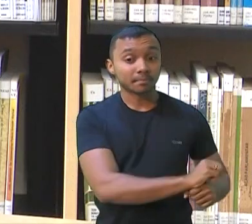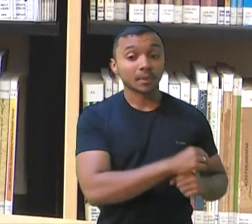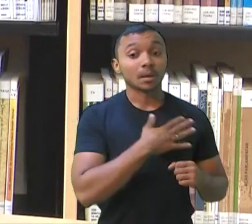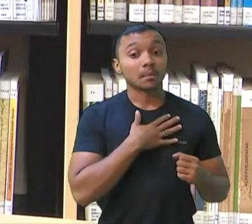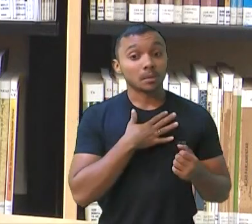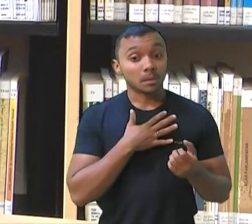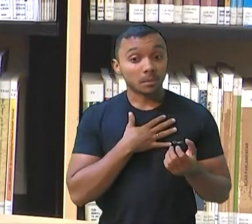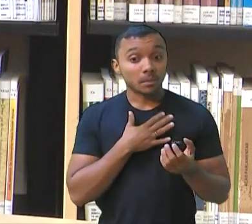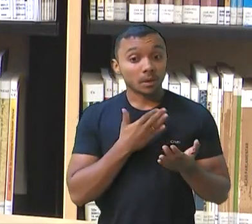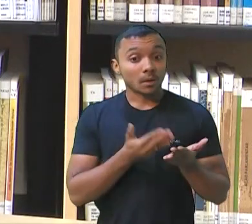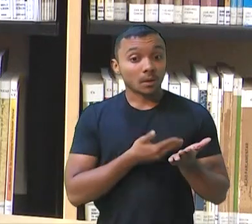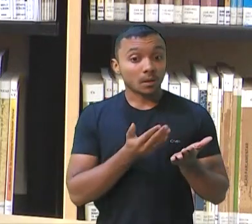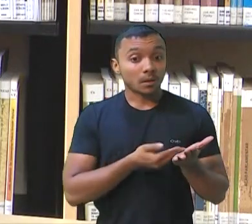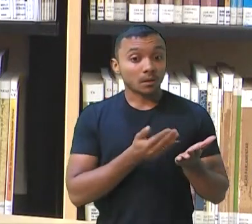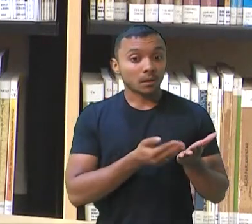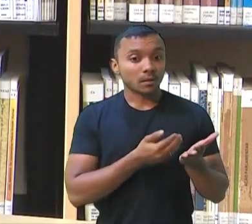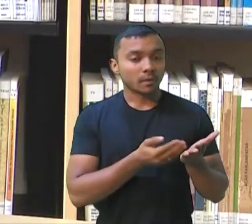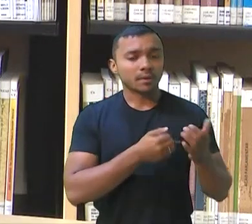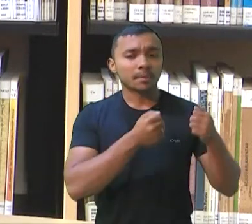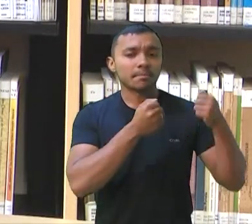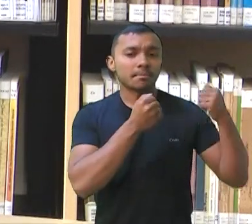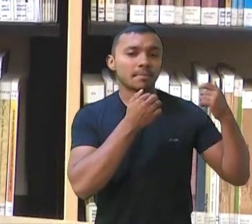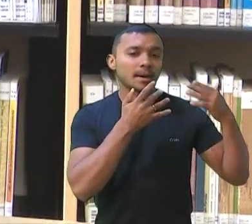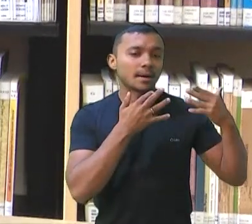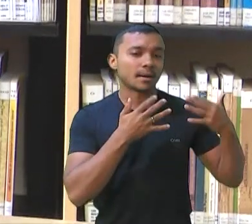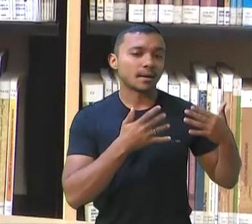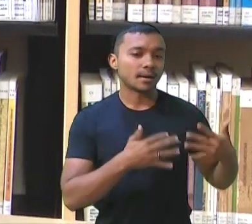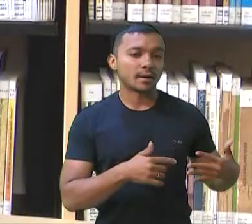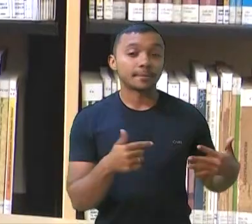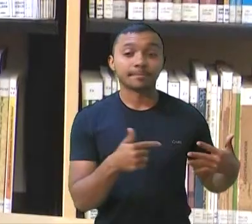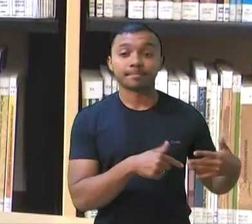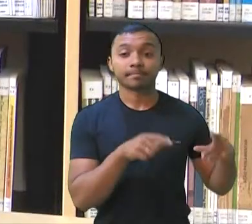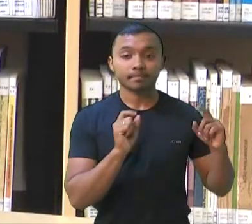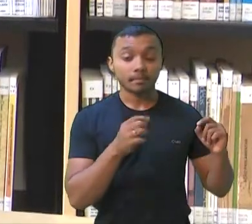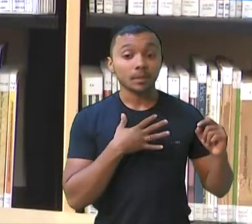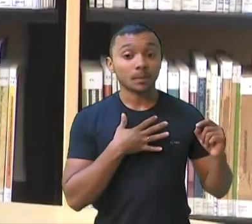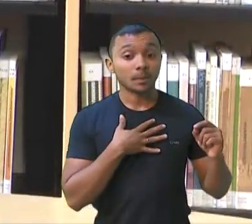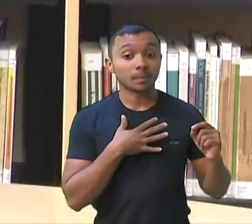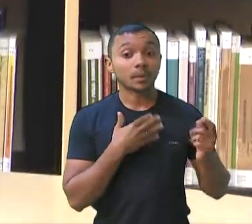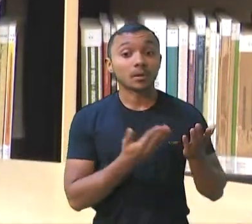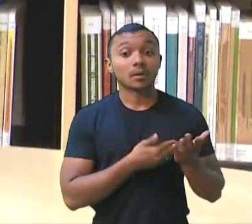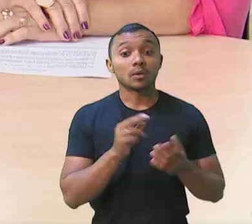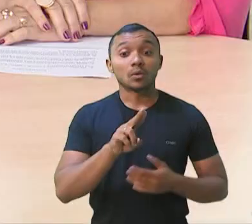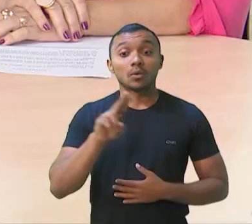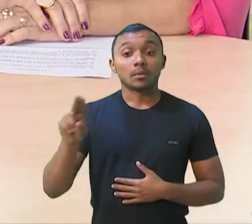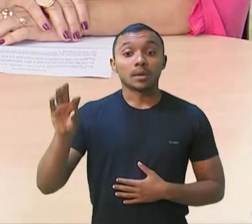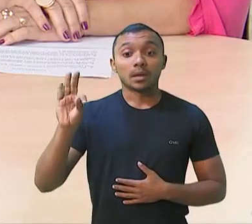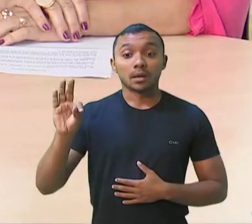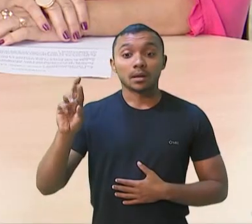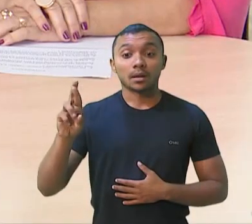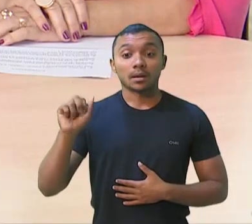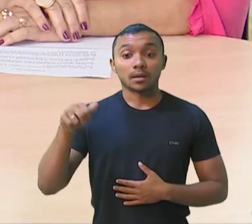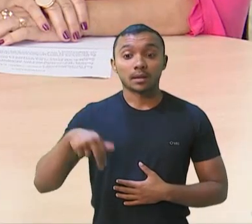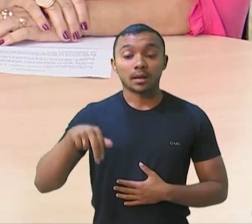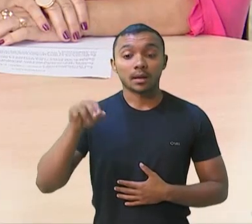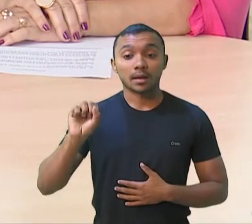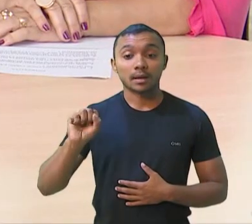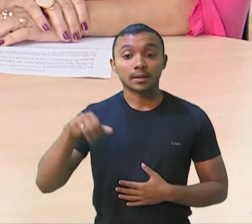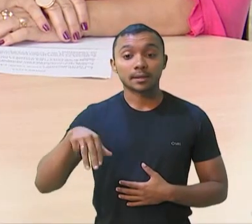eu falo sobre essa questãozinha aqui no meu livro, sobre a transmídia.